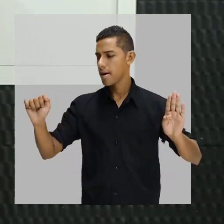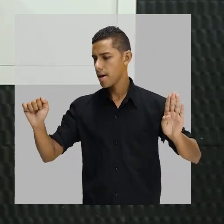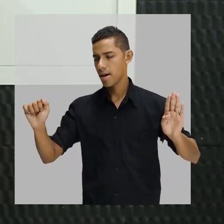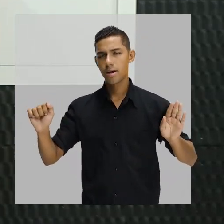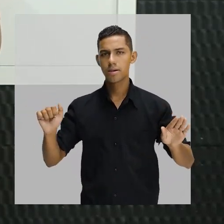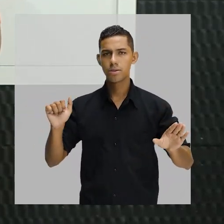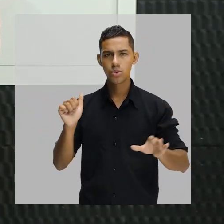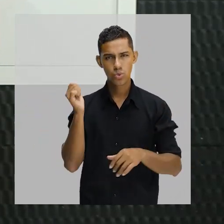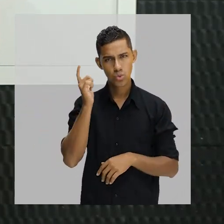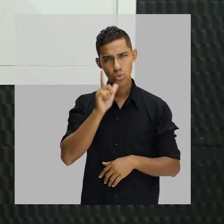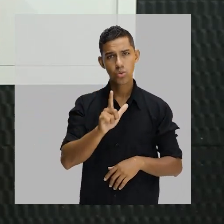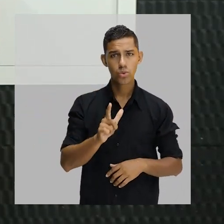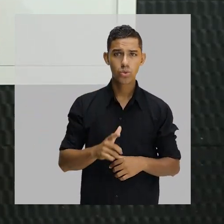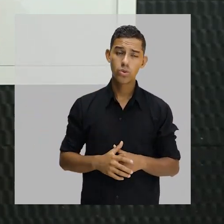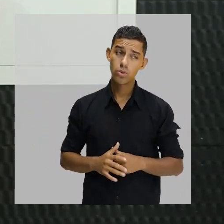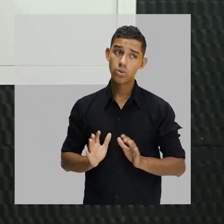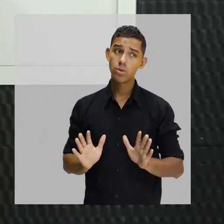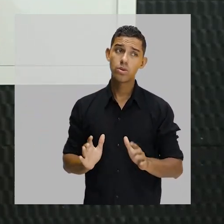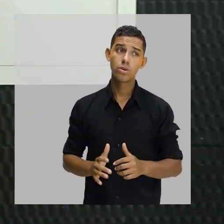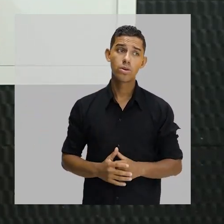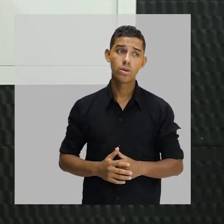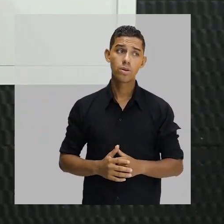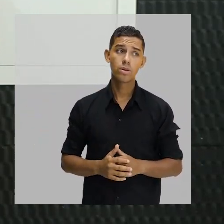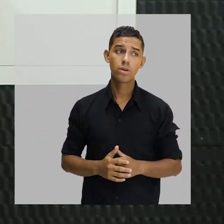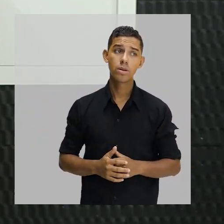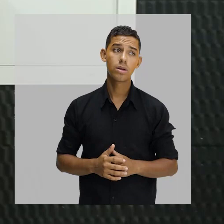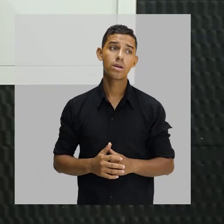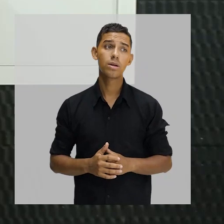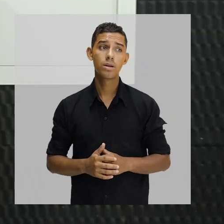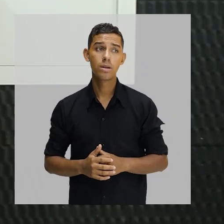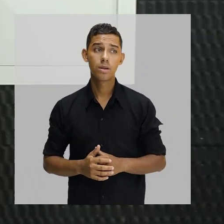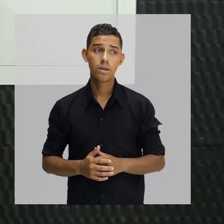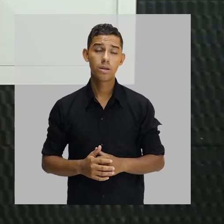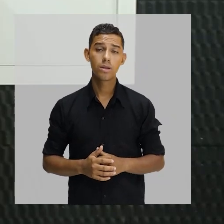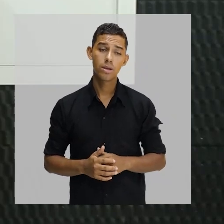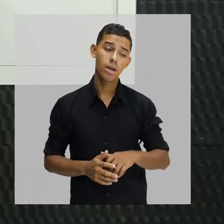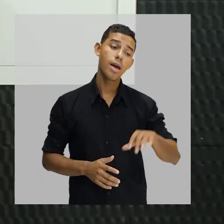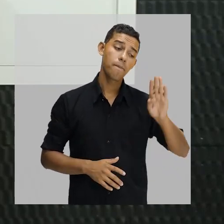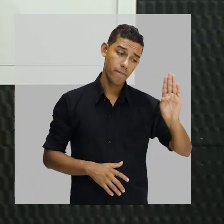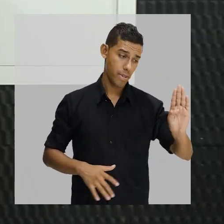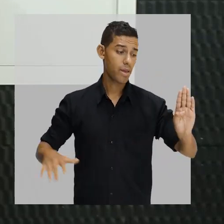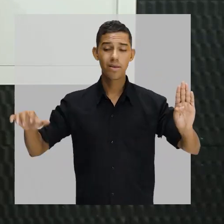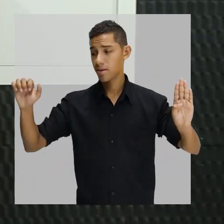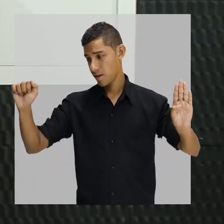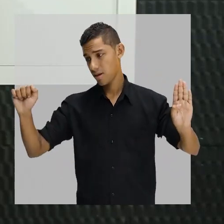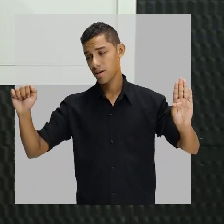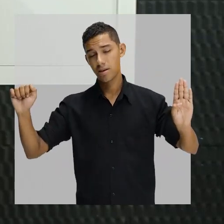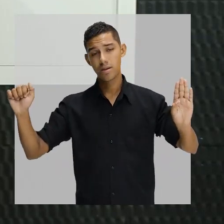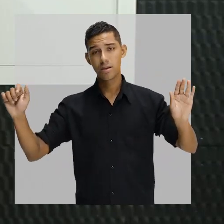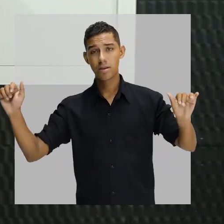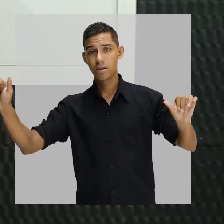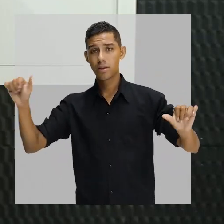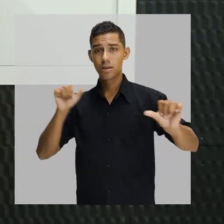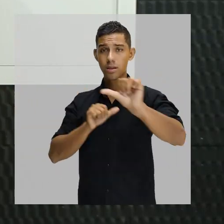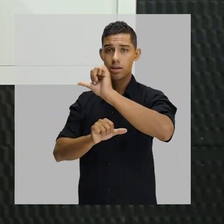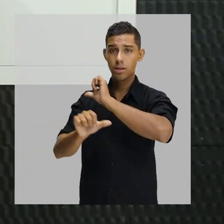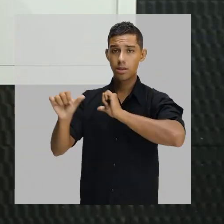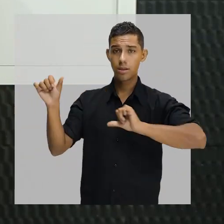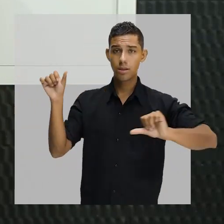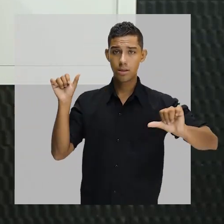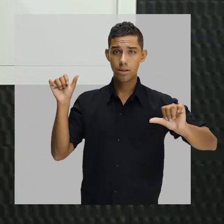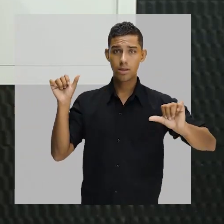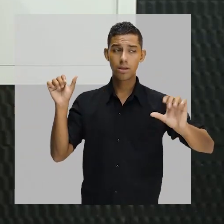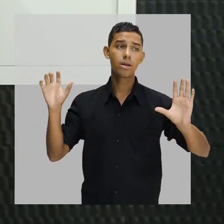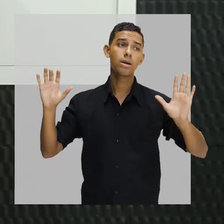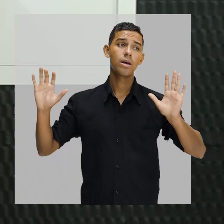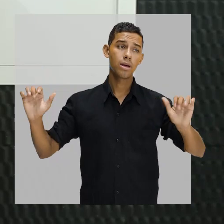certo? Bom, neste caso, se colocasse B e A, invertesse, ok?